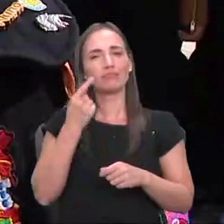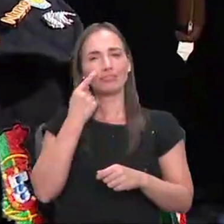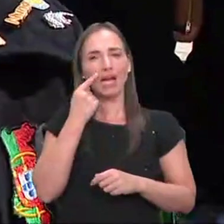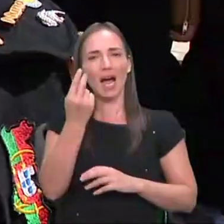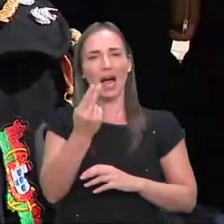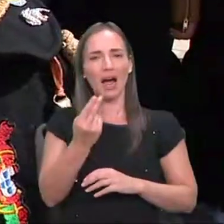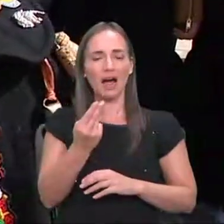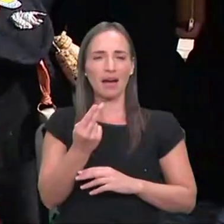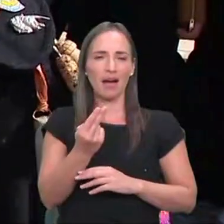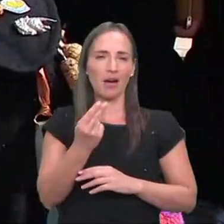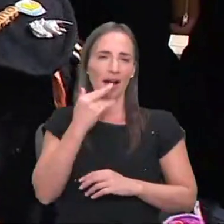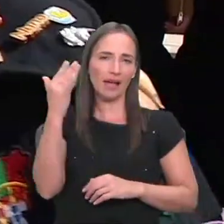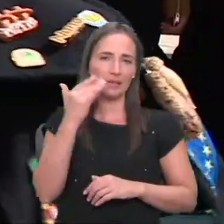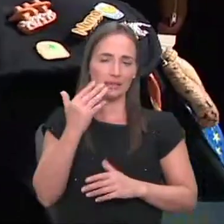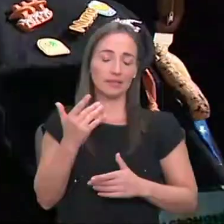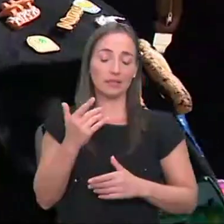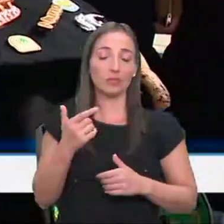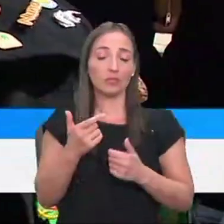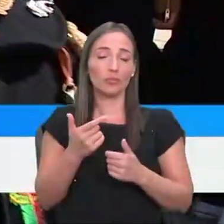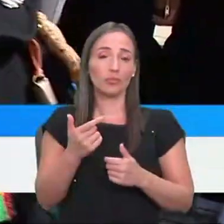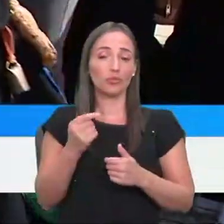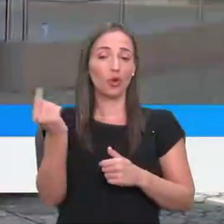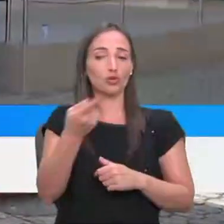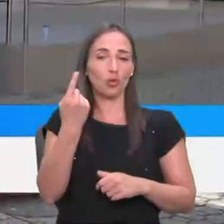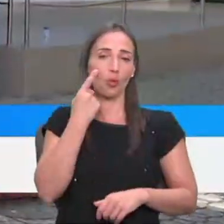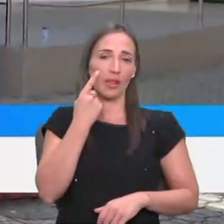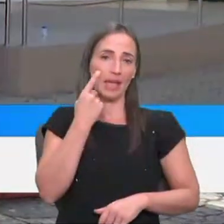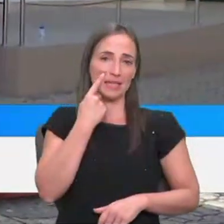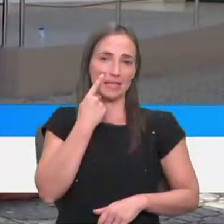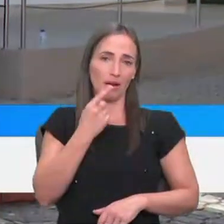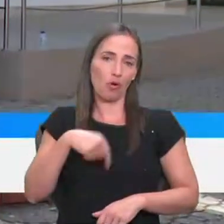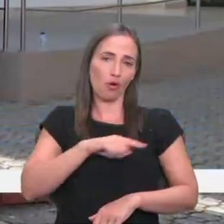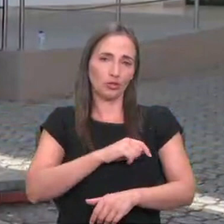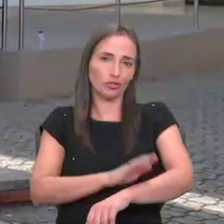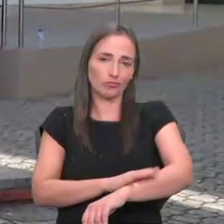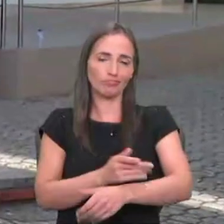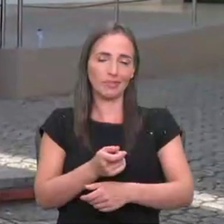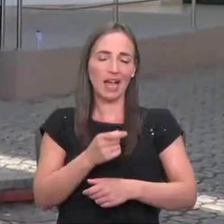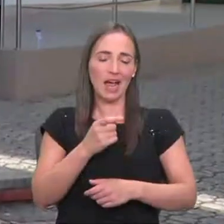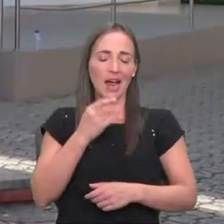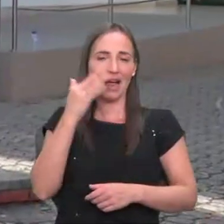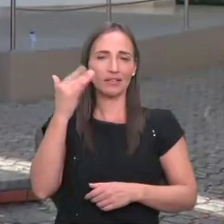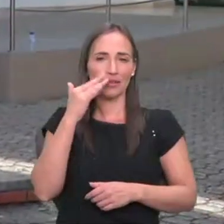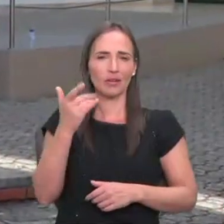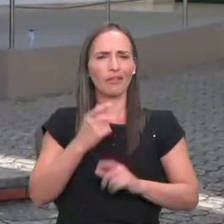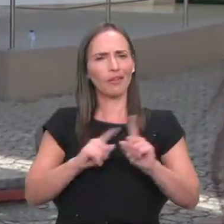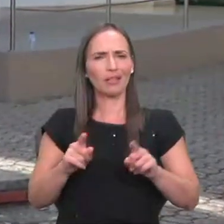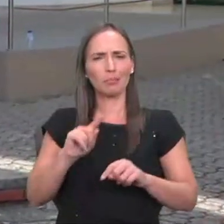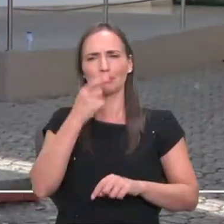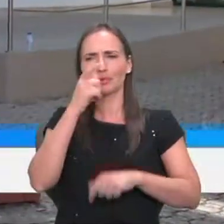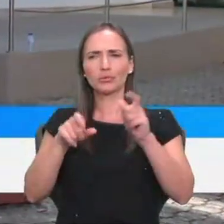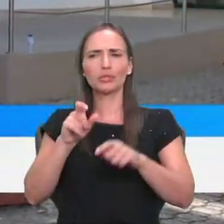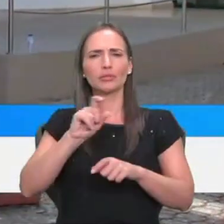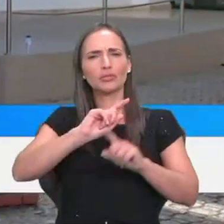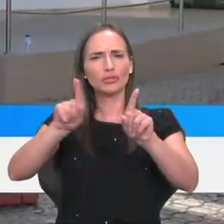que muit pouco conhecem e eles estão a gostar é uma forma diferente de também de integrarmos pessoas de outras terras na